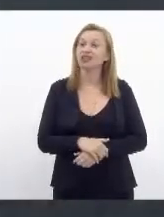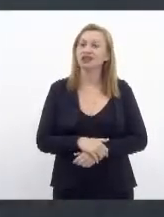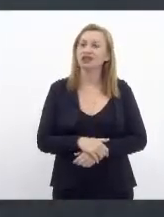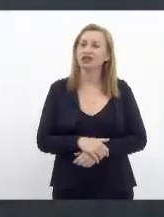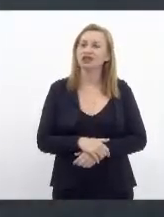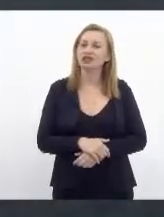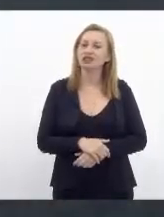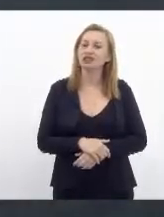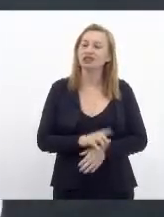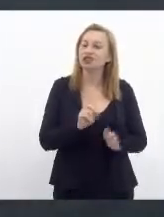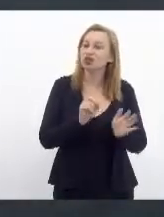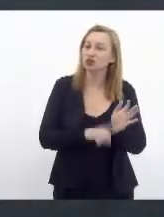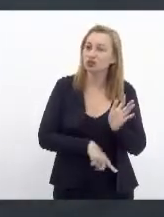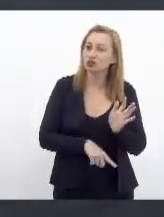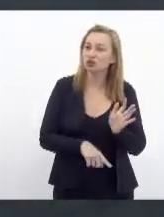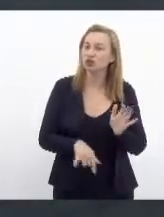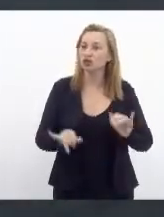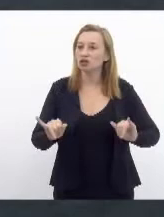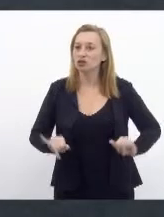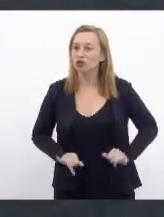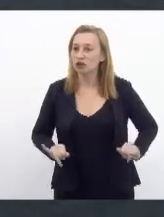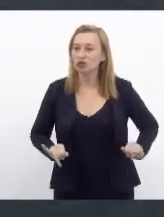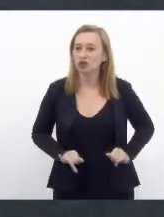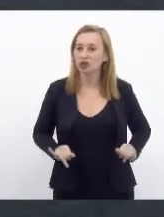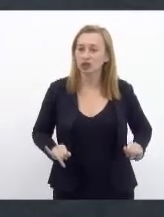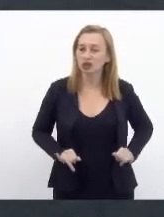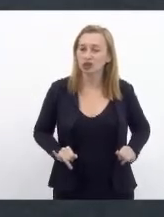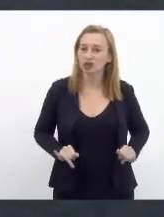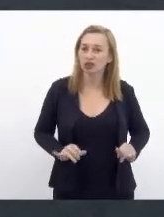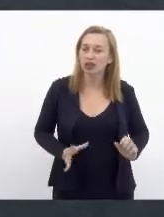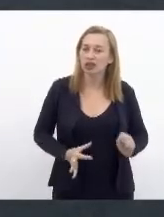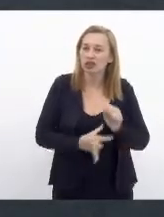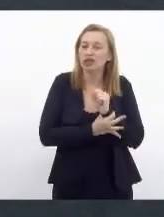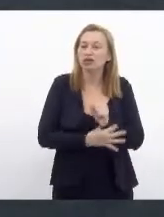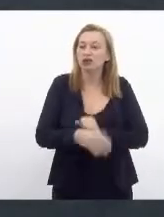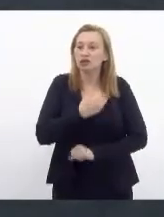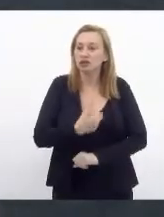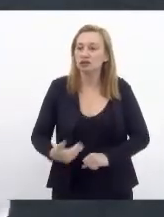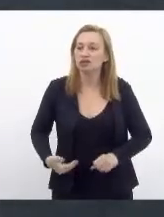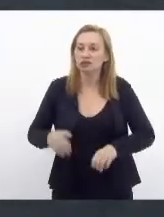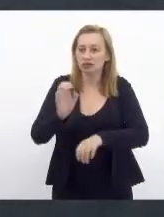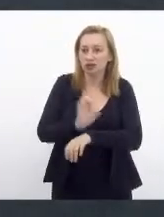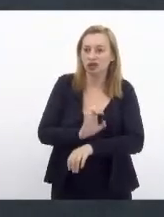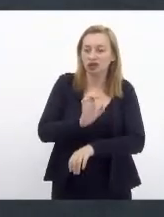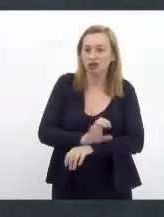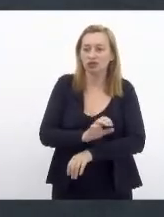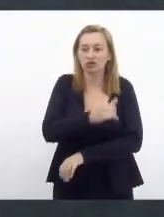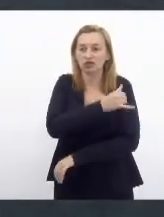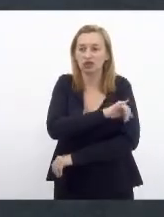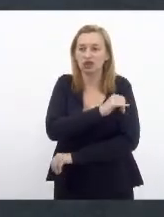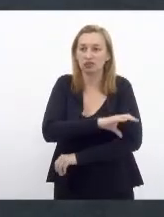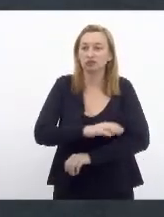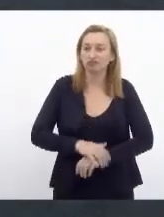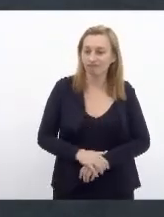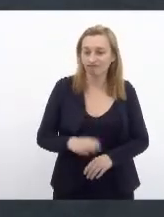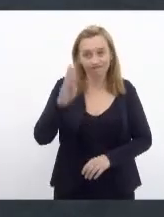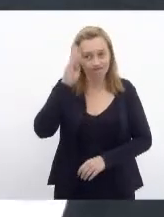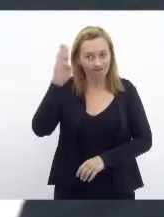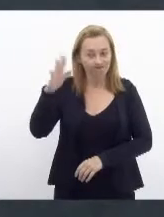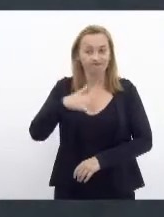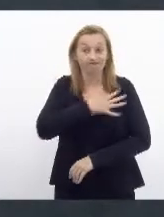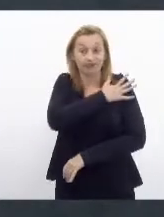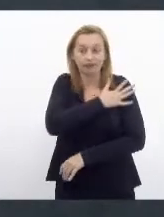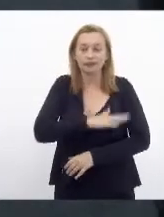das covardias que sofrem os agentes de segurança do Estado do Rio de Janeiro, principalmente policiais militares.